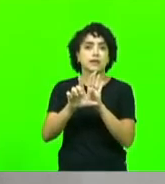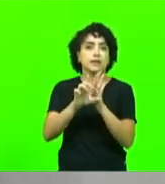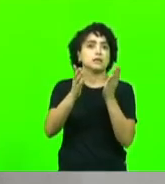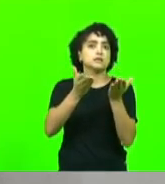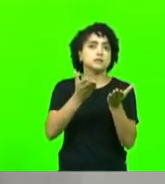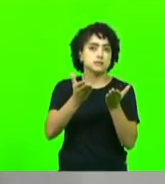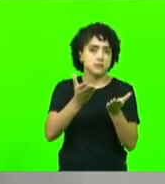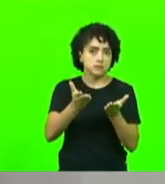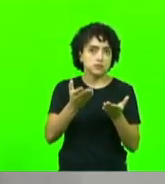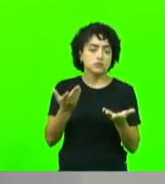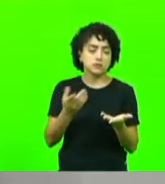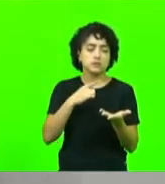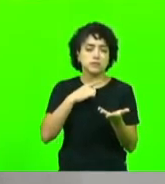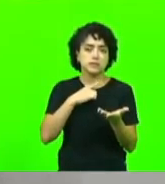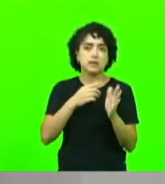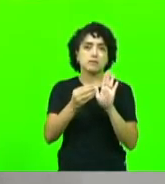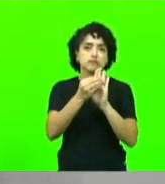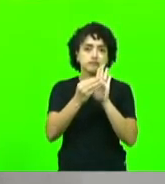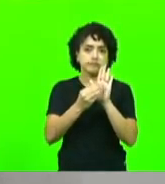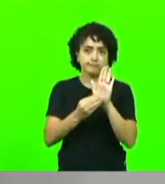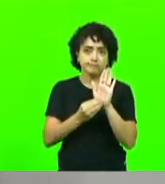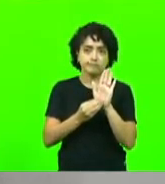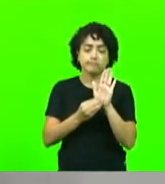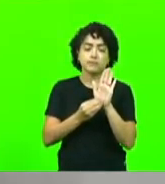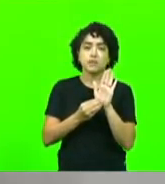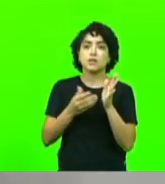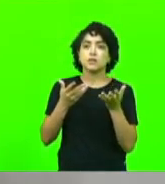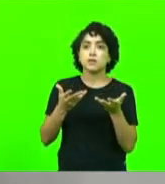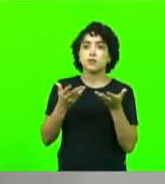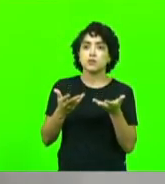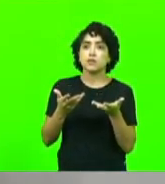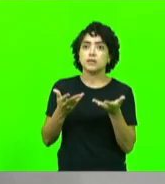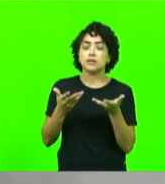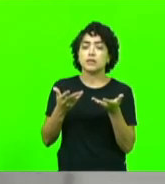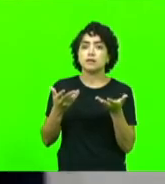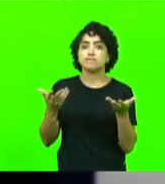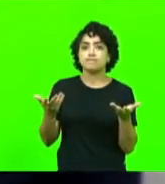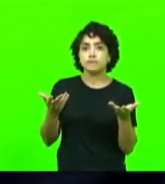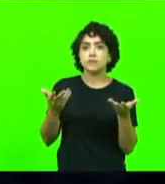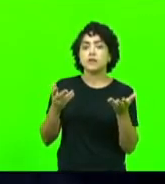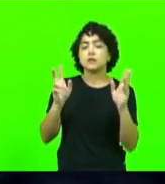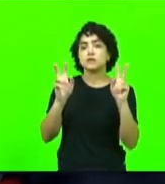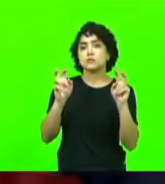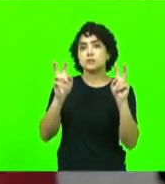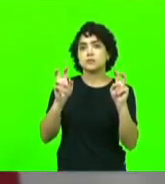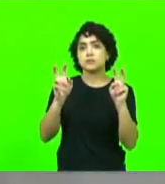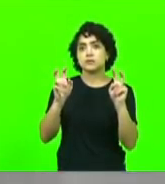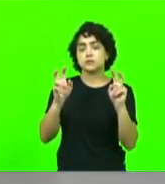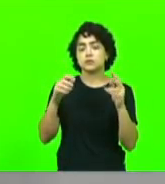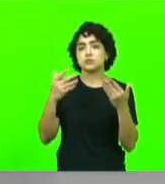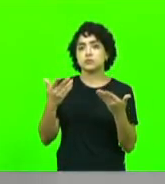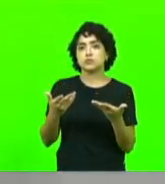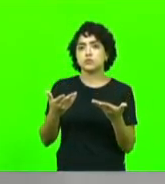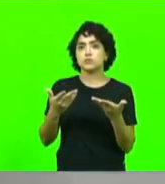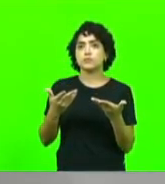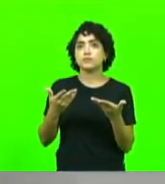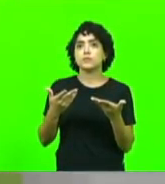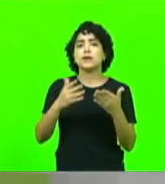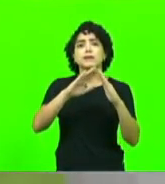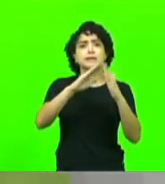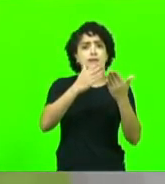se realmente isso consta lá. Né? E eu queria, então, presidente, falar sobre este assunto e dizer que nós temos